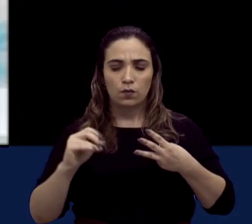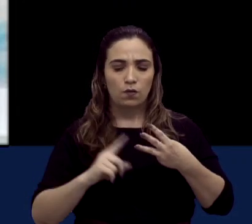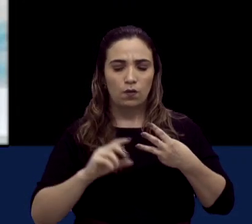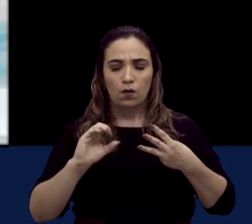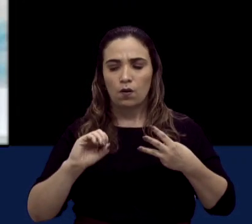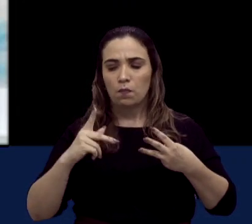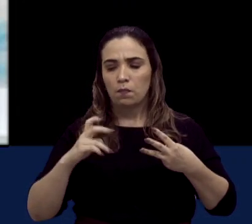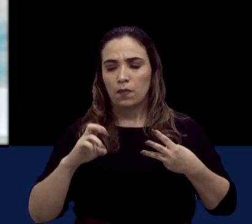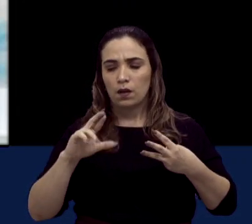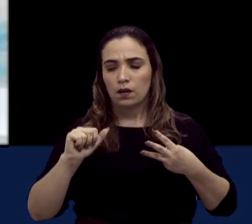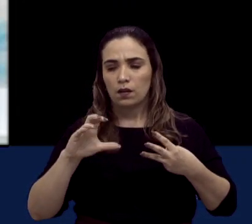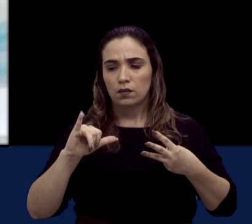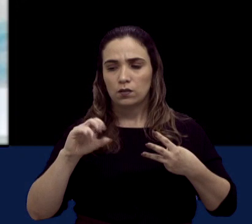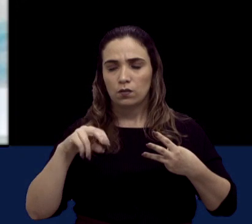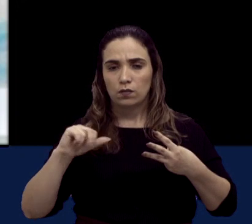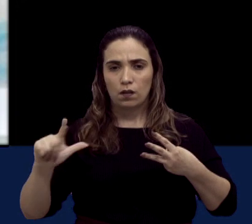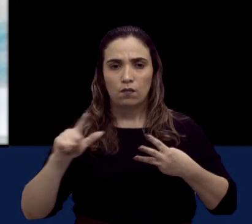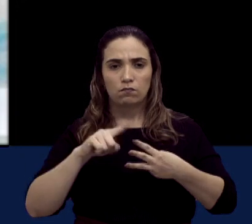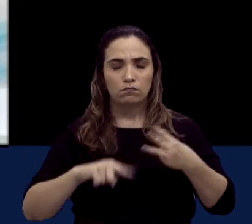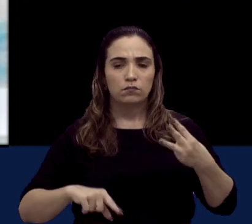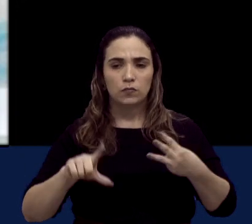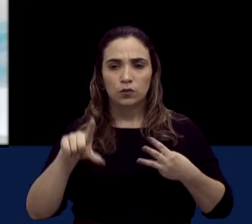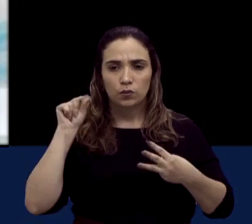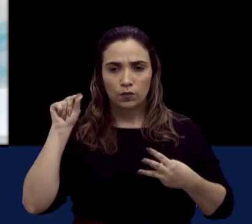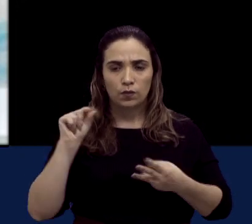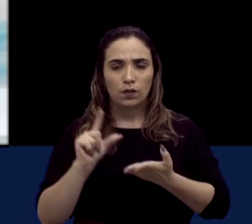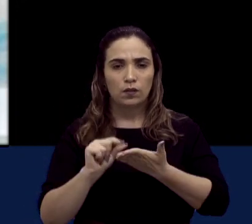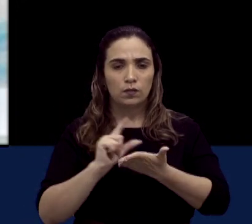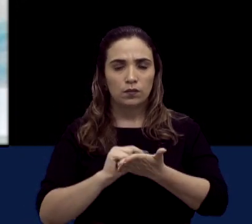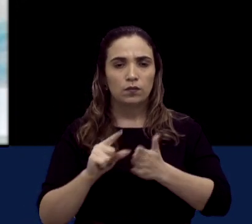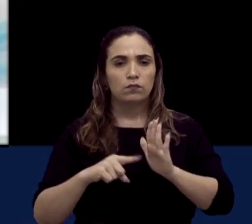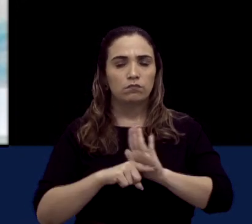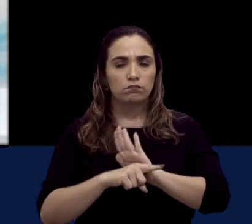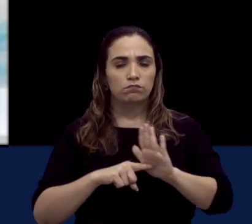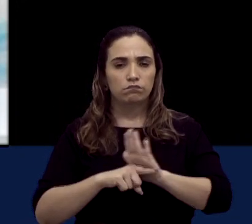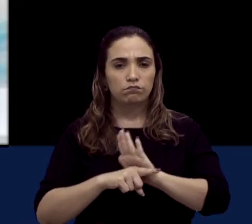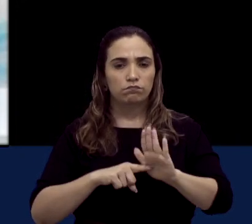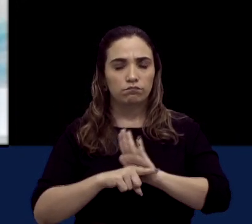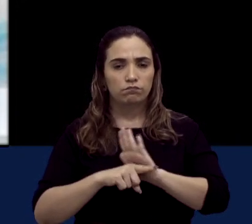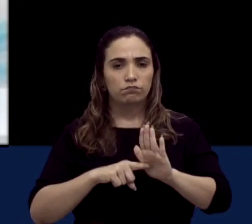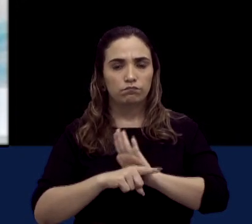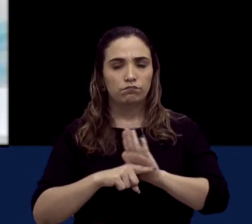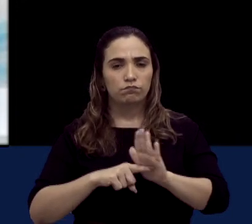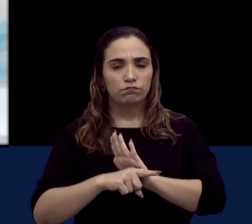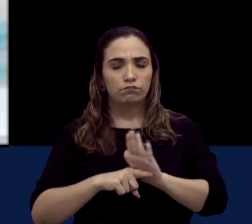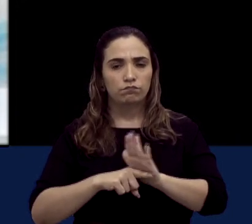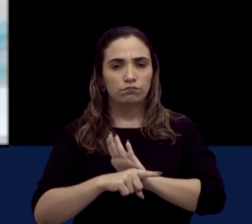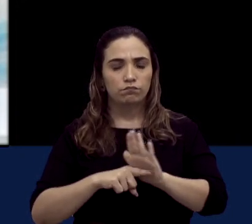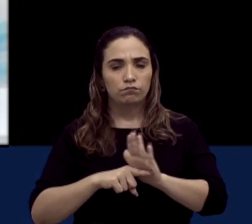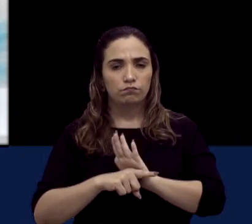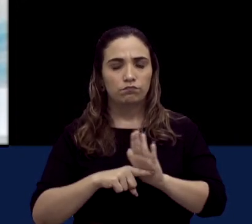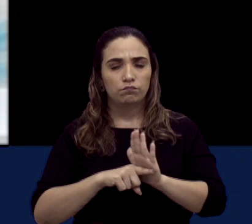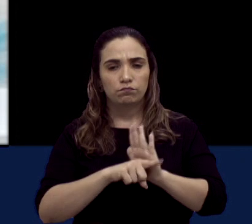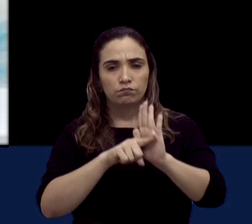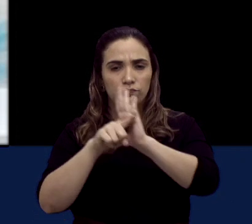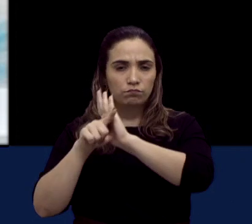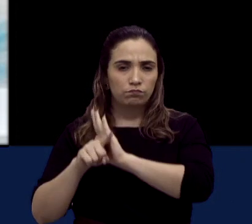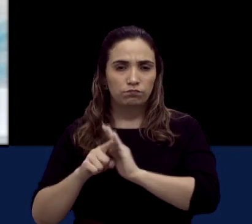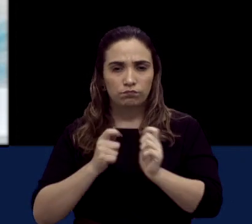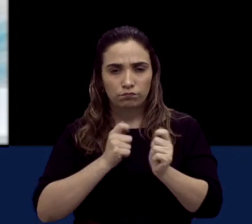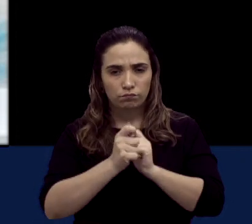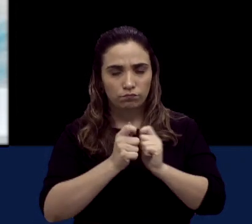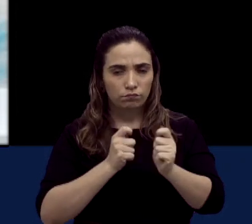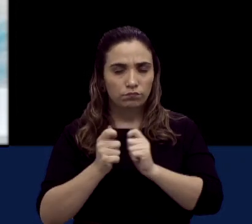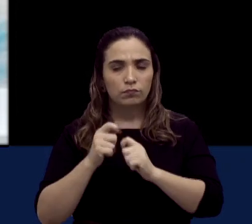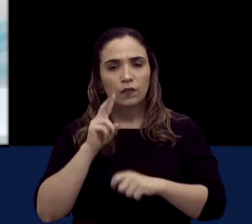dessas secretarias. Então, no resultado da análise documental, né, o processo de desenho do